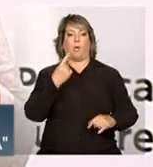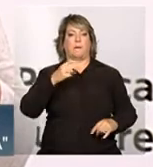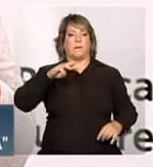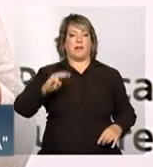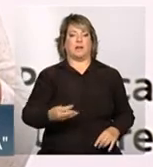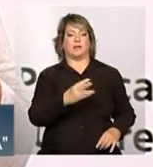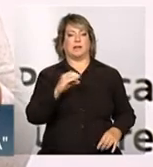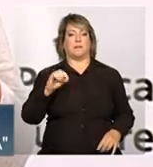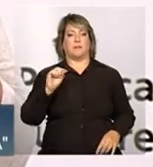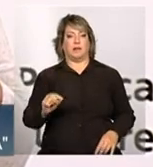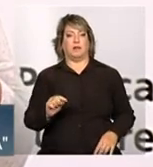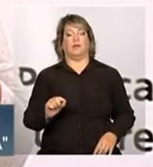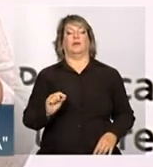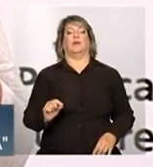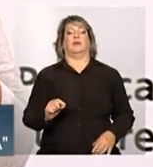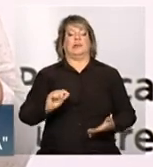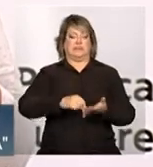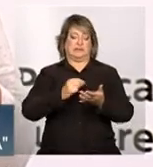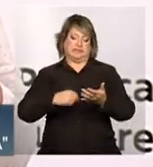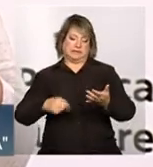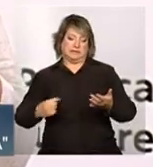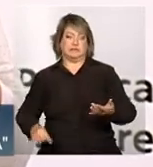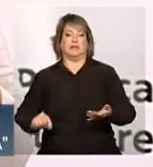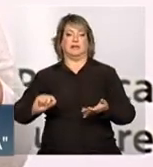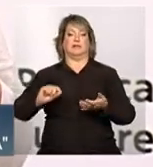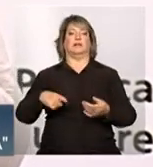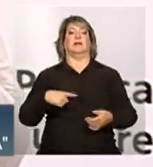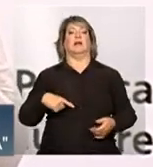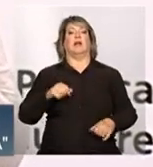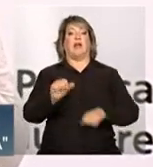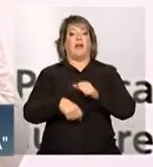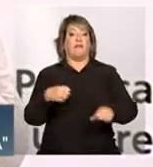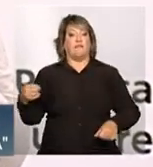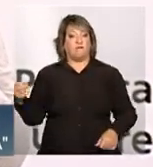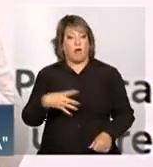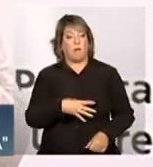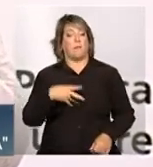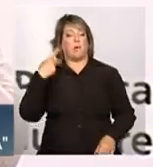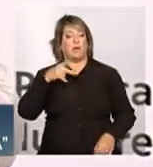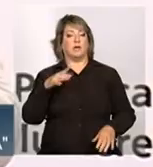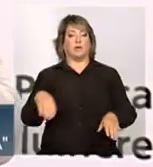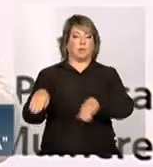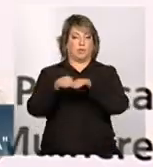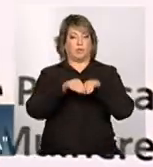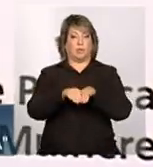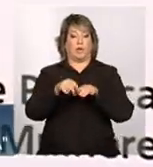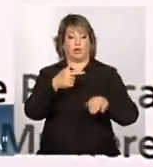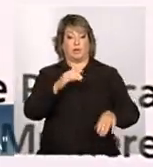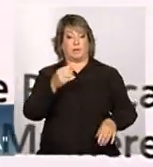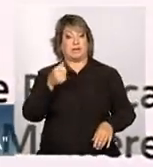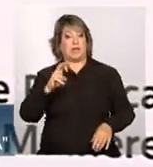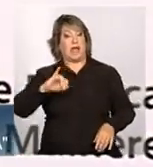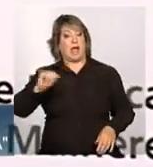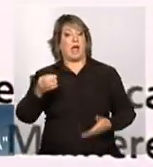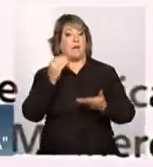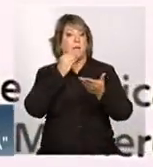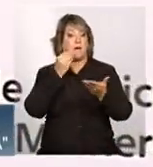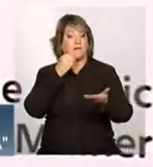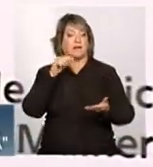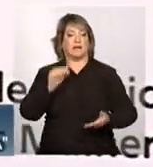mil assinaturas por uma reforma política com paridade, que a gente quer apresentar em 2015. E vai aproveitar essa ocasião